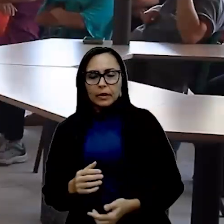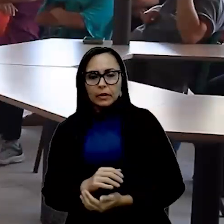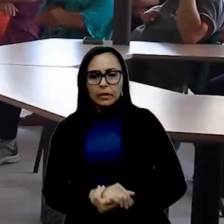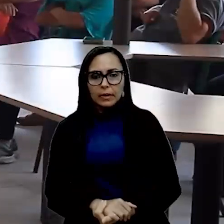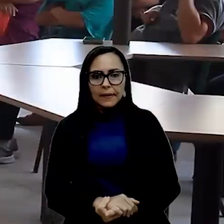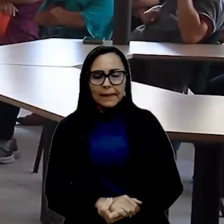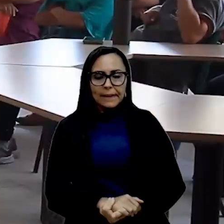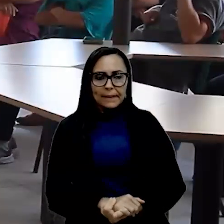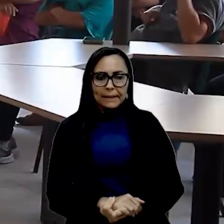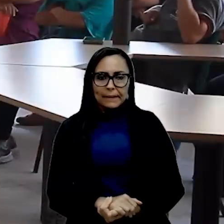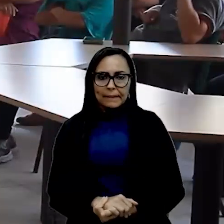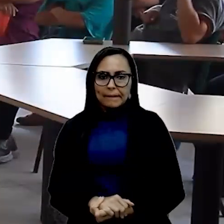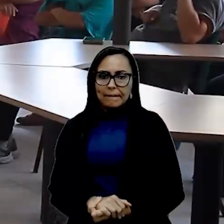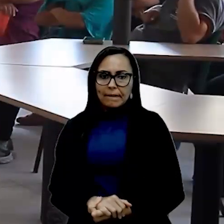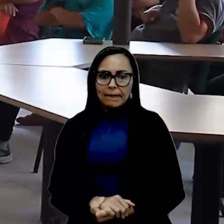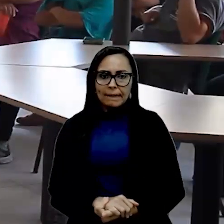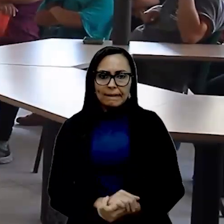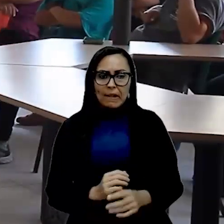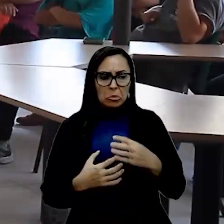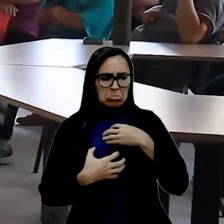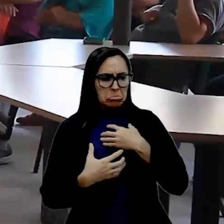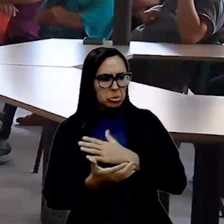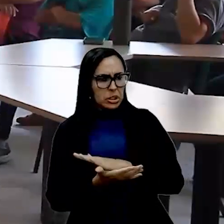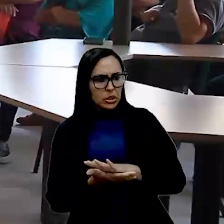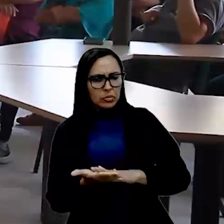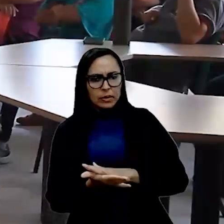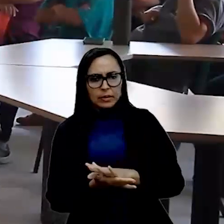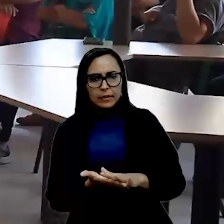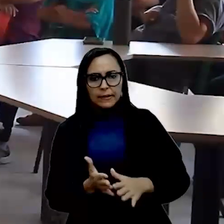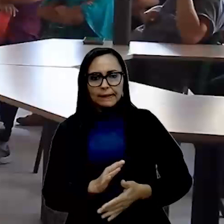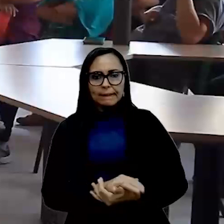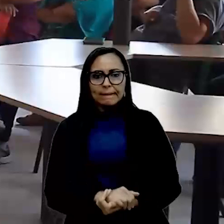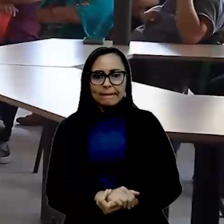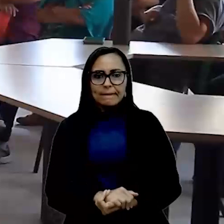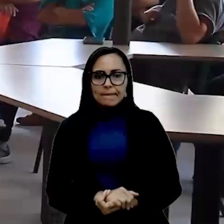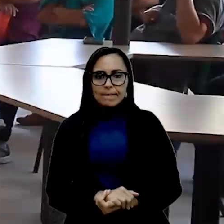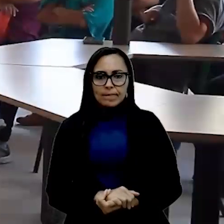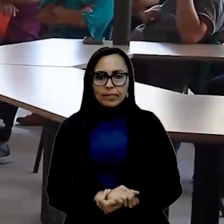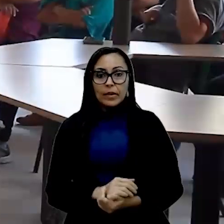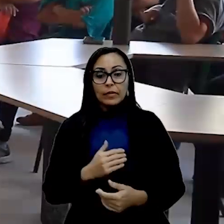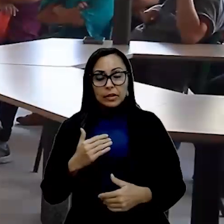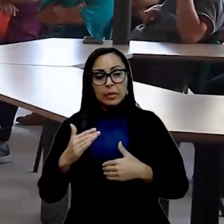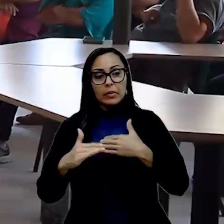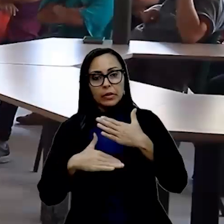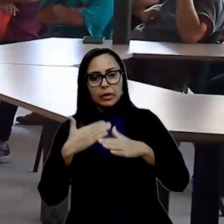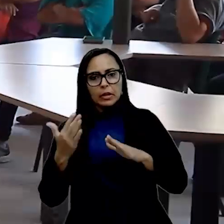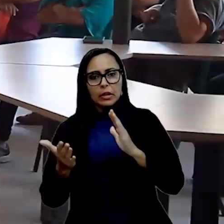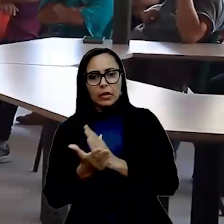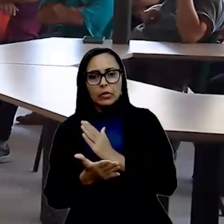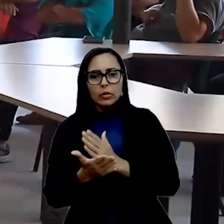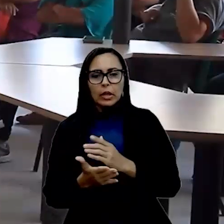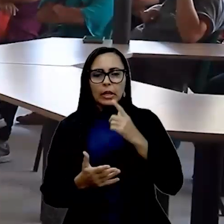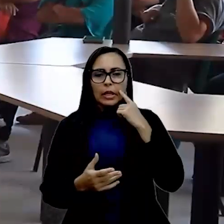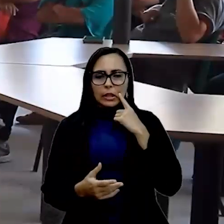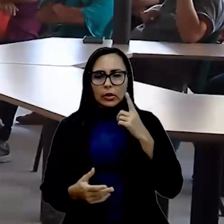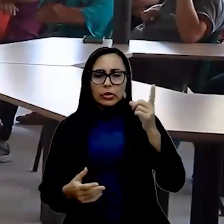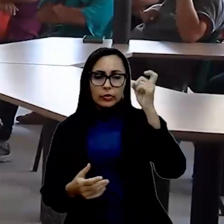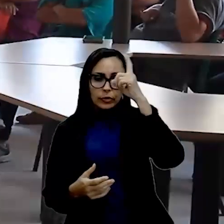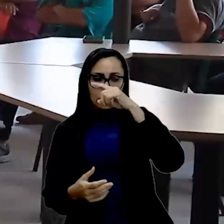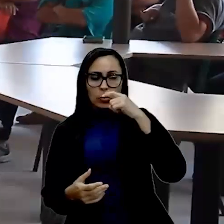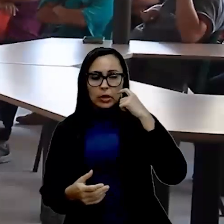história. Eu não sinto nada. Na fase mais avançada, ele sente algum sintoma de dificuldade de urinar,